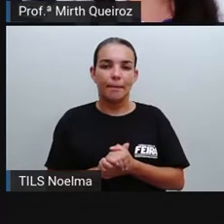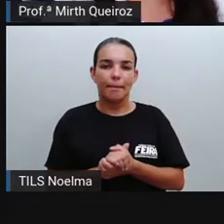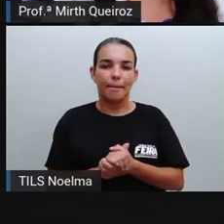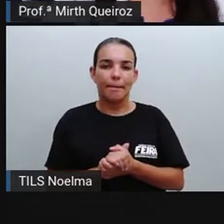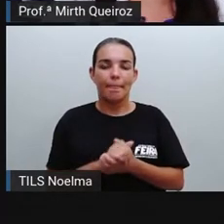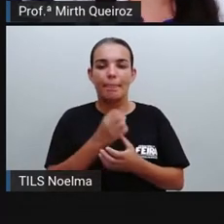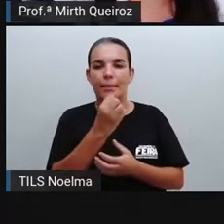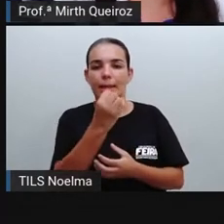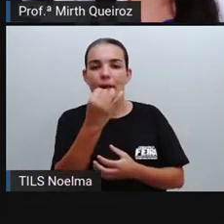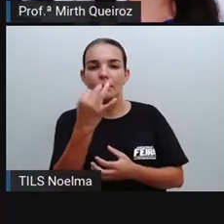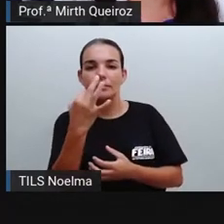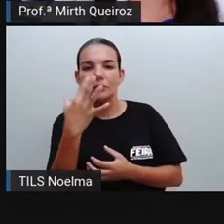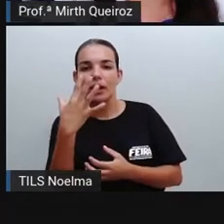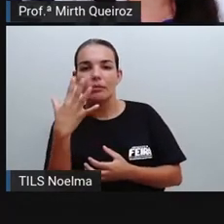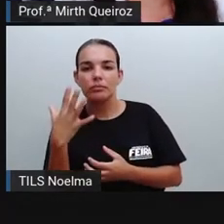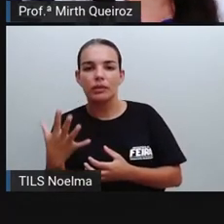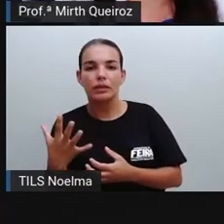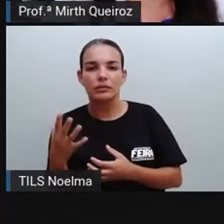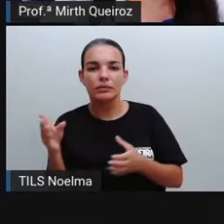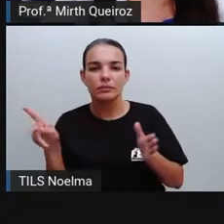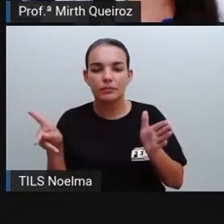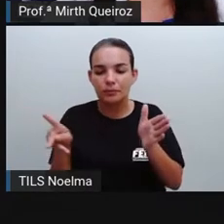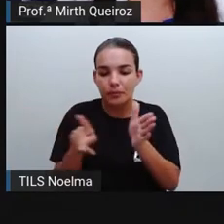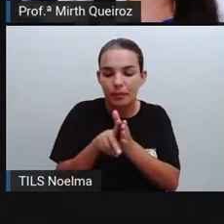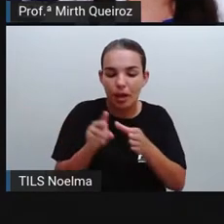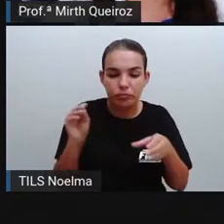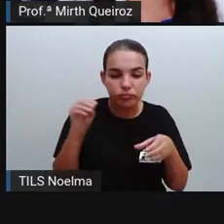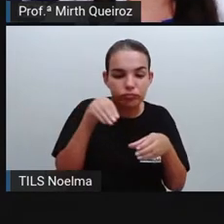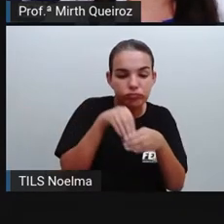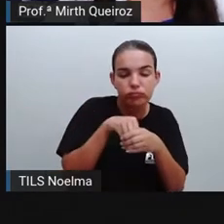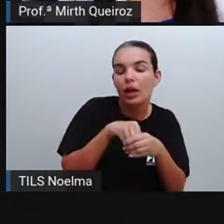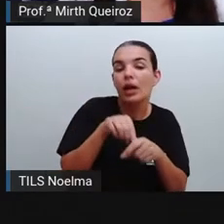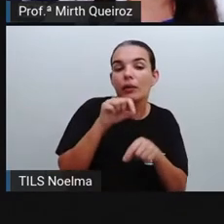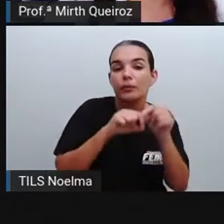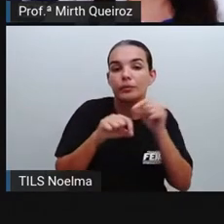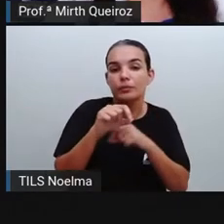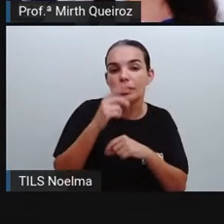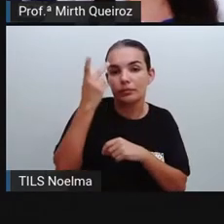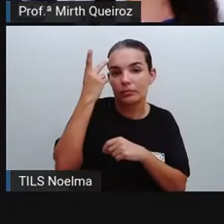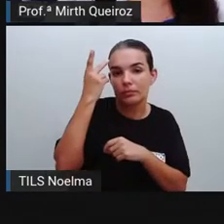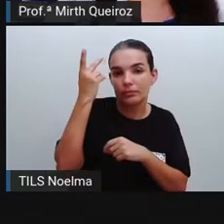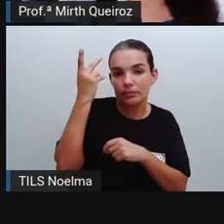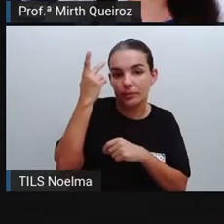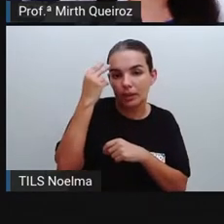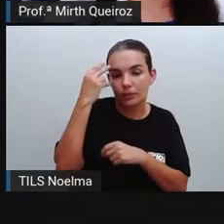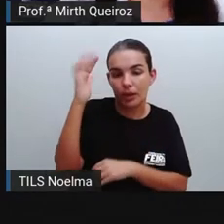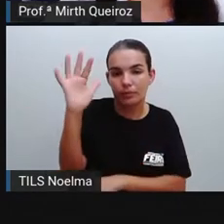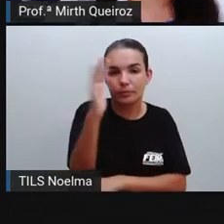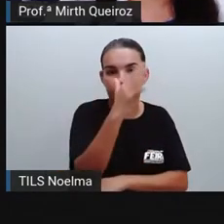Quais os elementos, então, que compõem esse tipo de paisagem, que seria a paisagem natural? Nós temos as